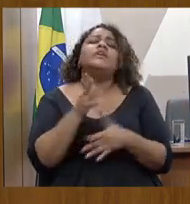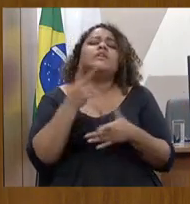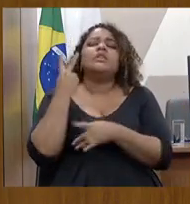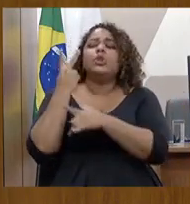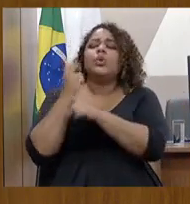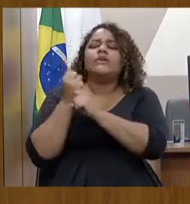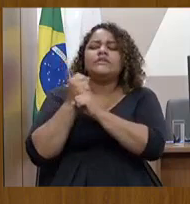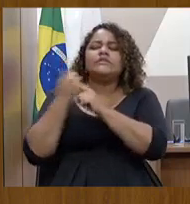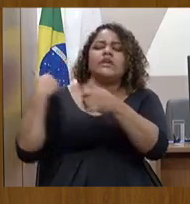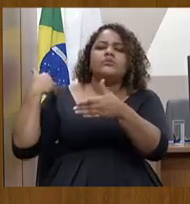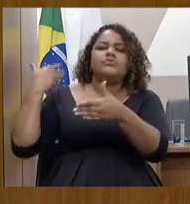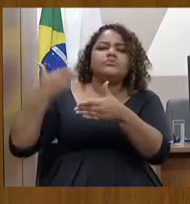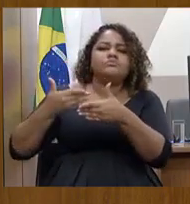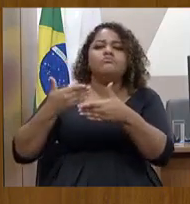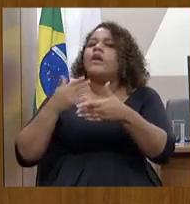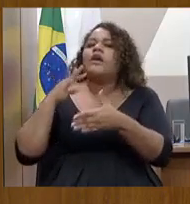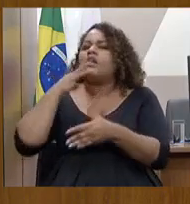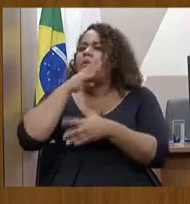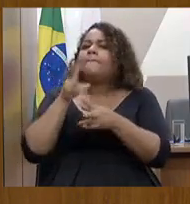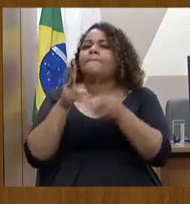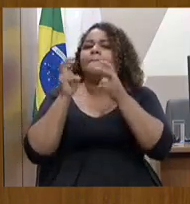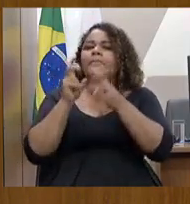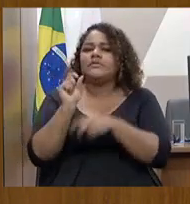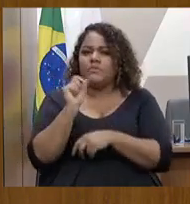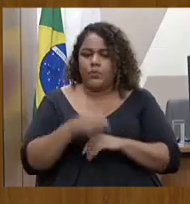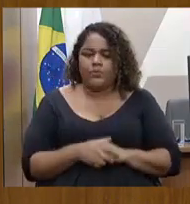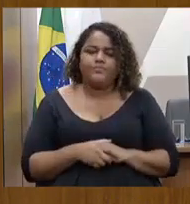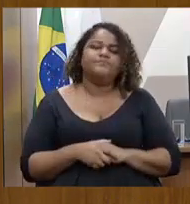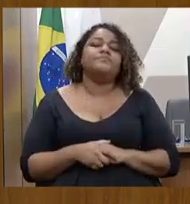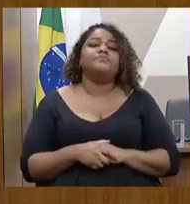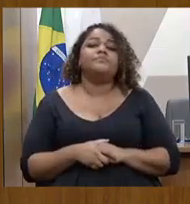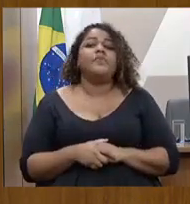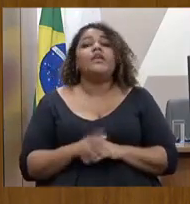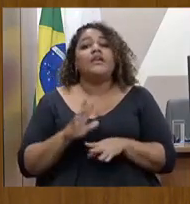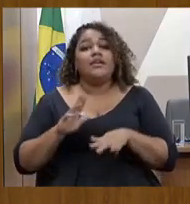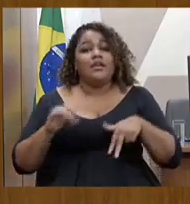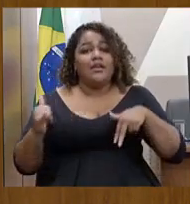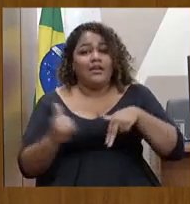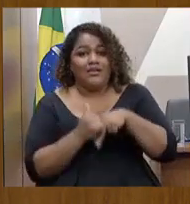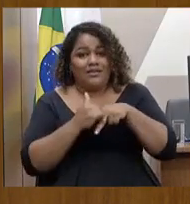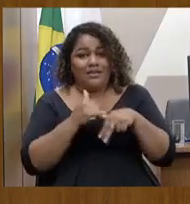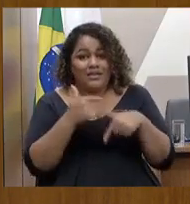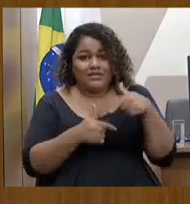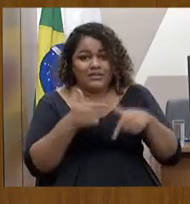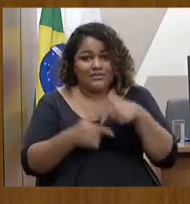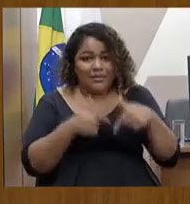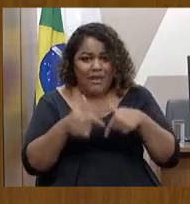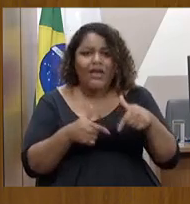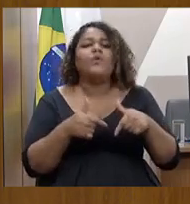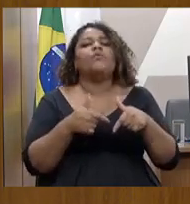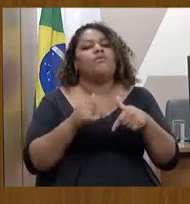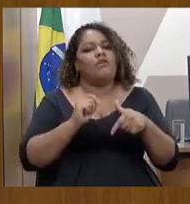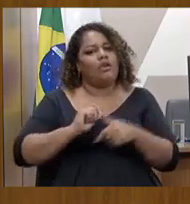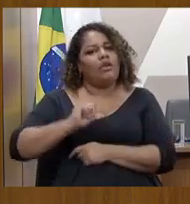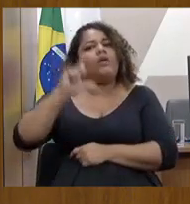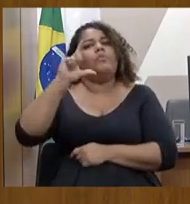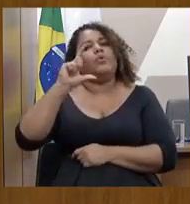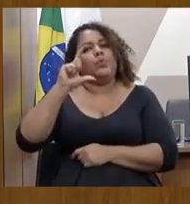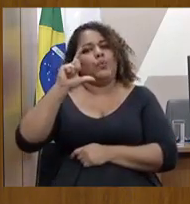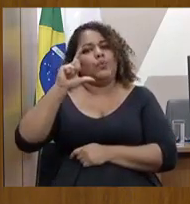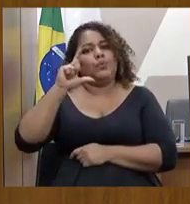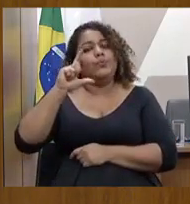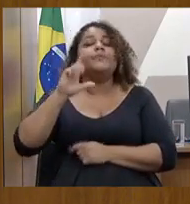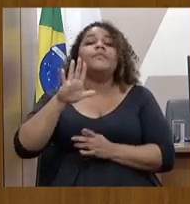aumento ocorreu um aumento melhor dizendo do número de acidentes de trabalho e aí a gente foi analisar o perfil do Trabalhador